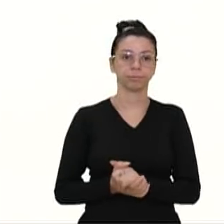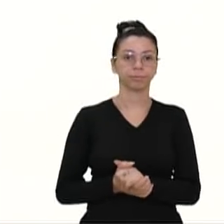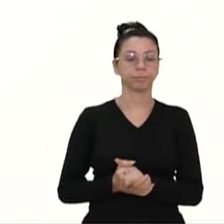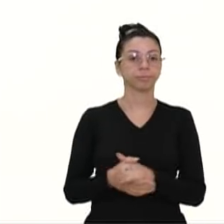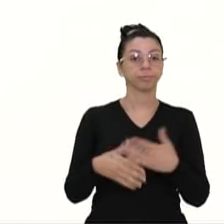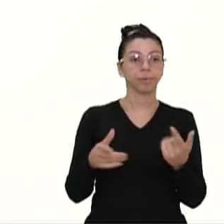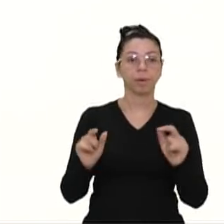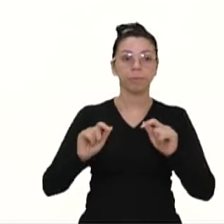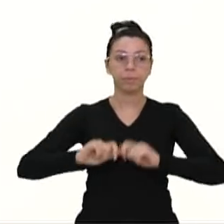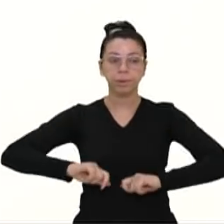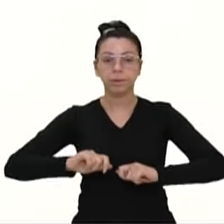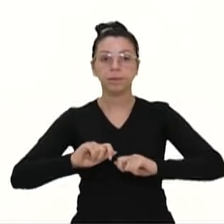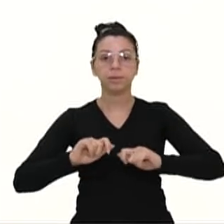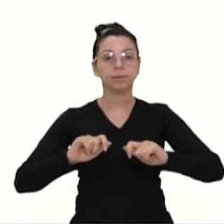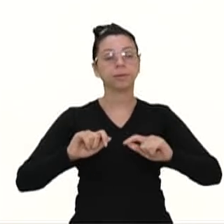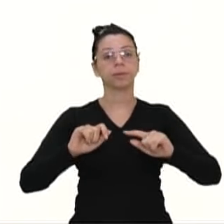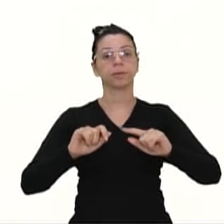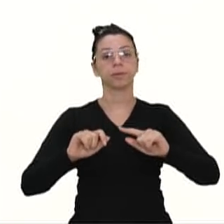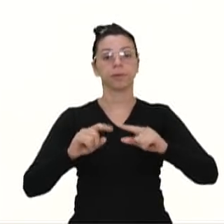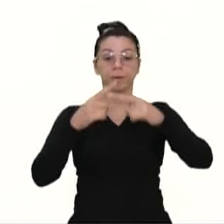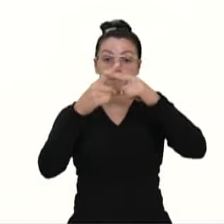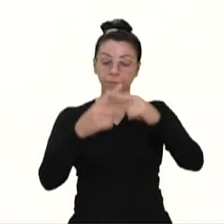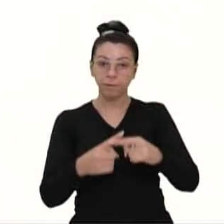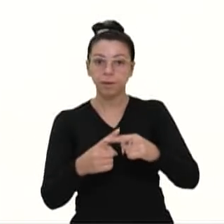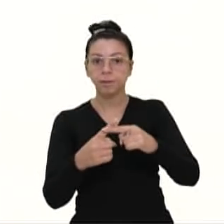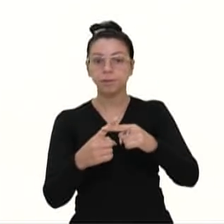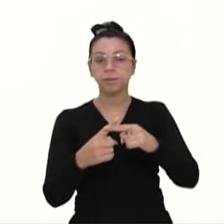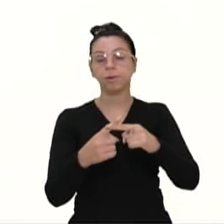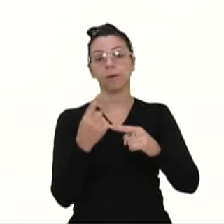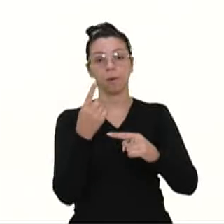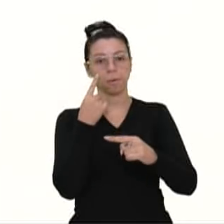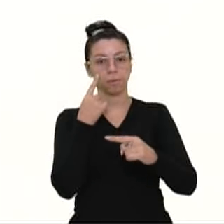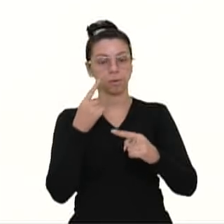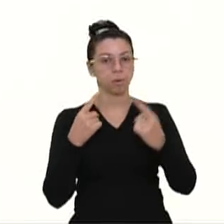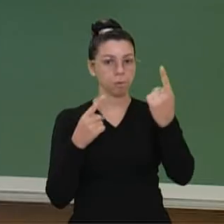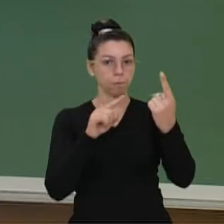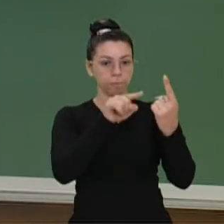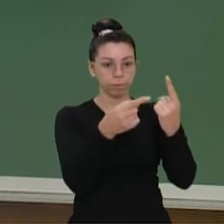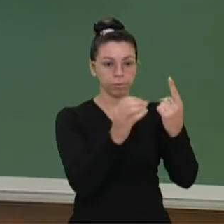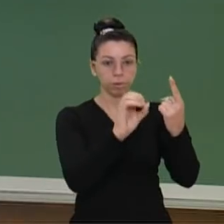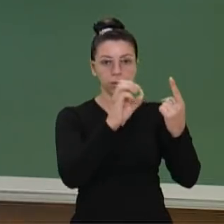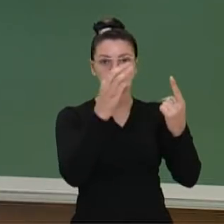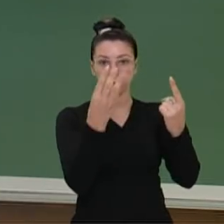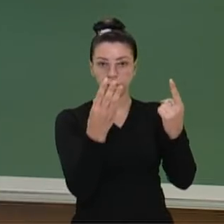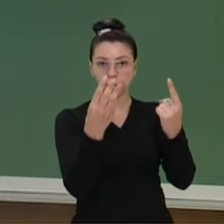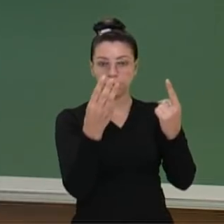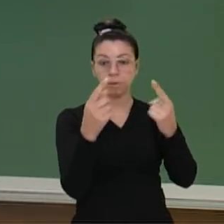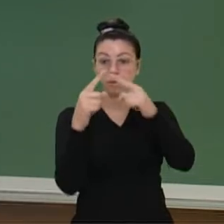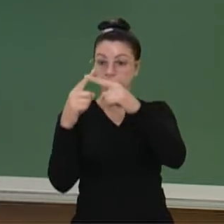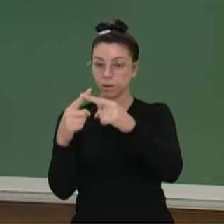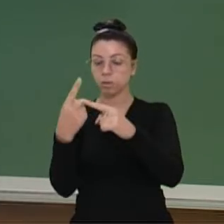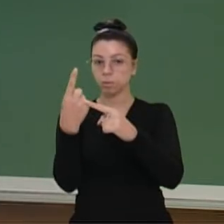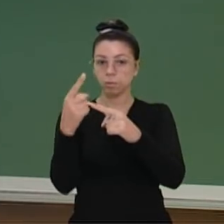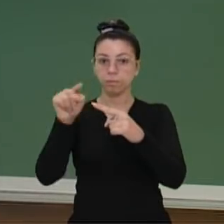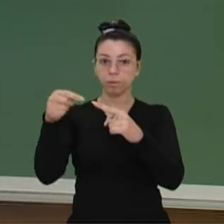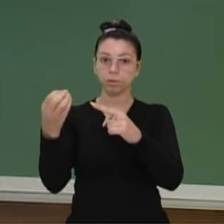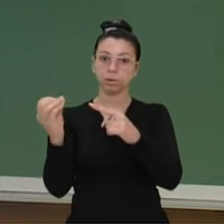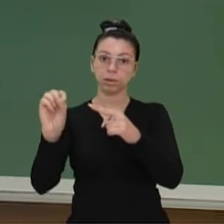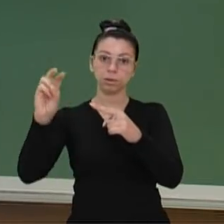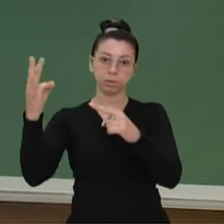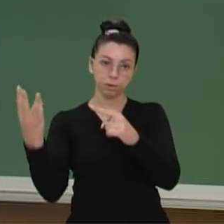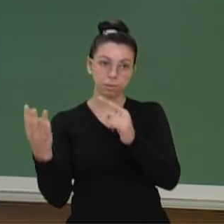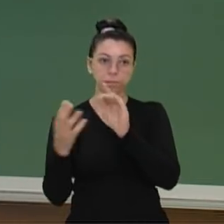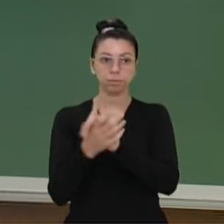2, você faz aí 1,03 vezes 1,03. Tem um valor específico. A multiplicação desse